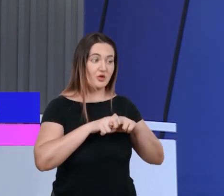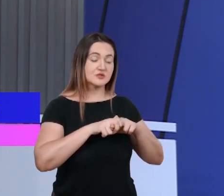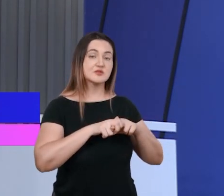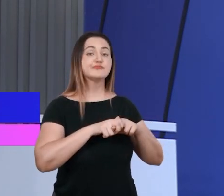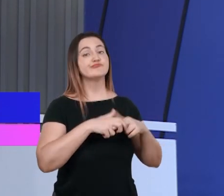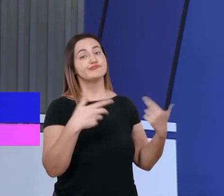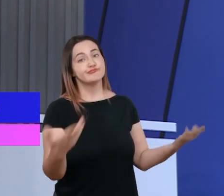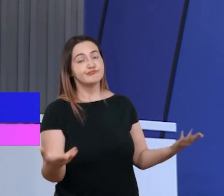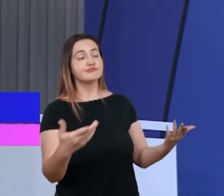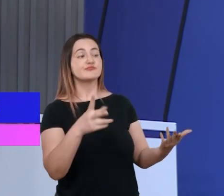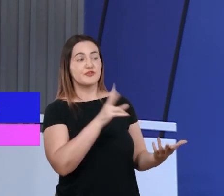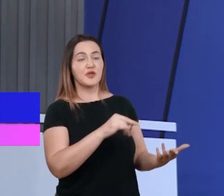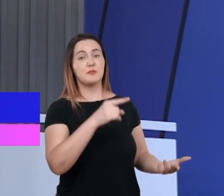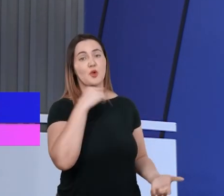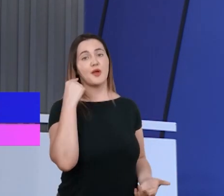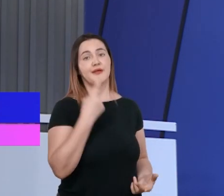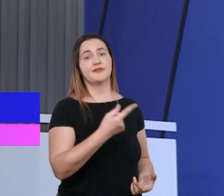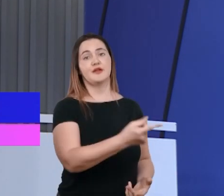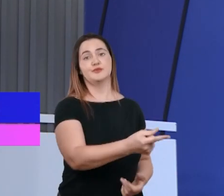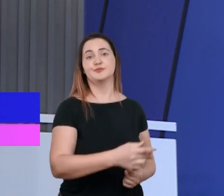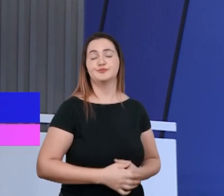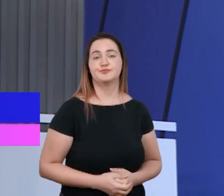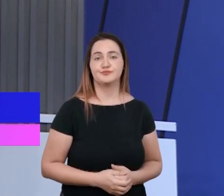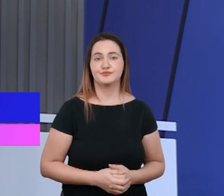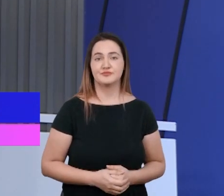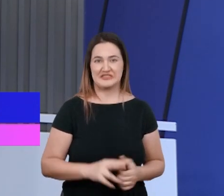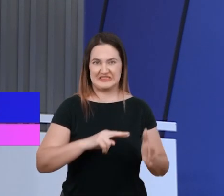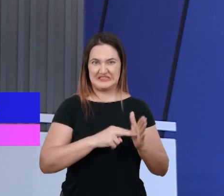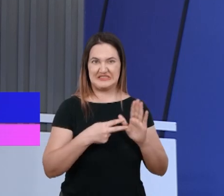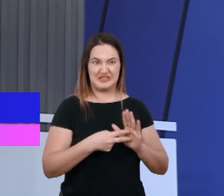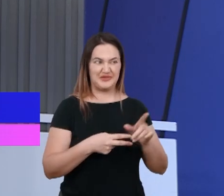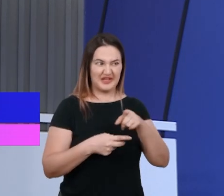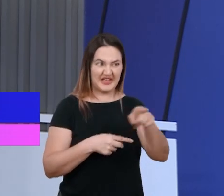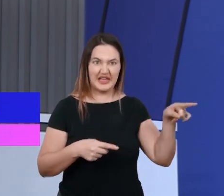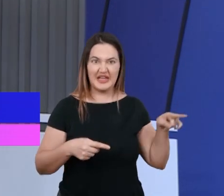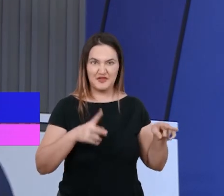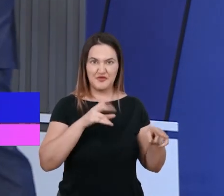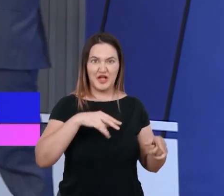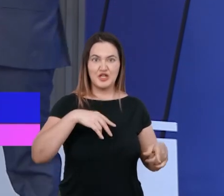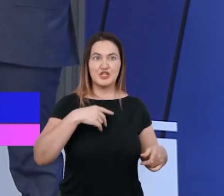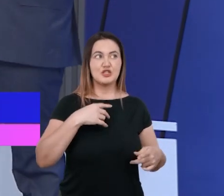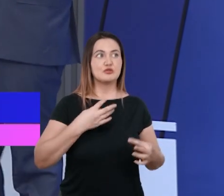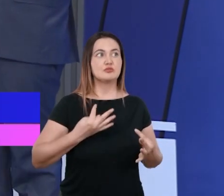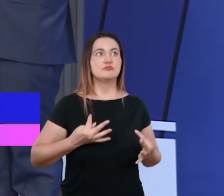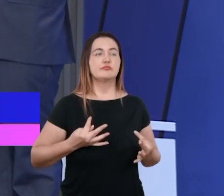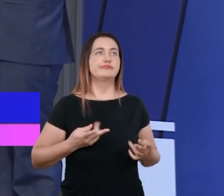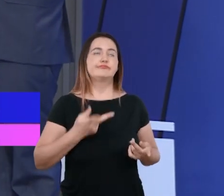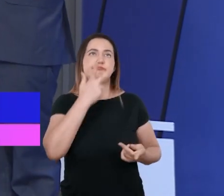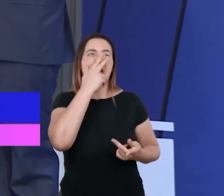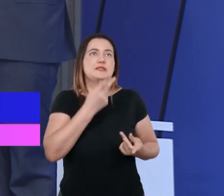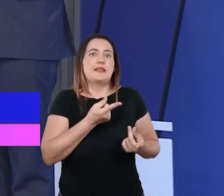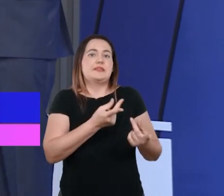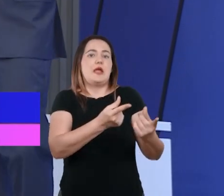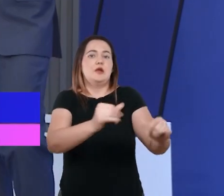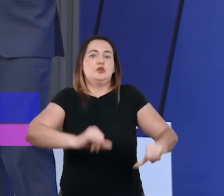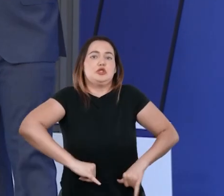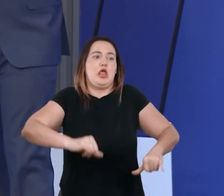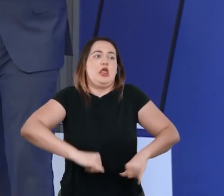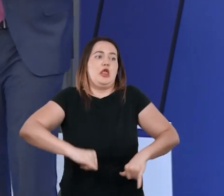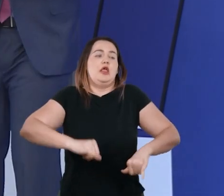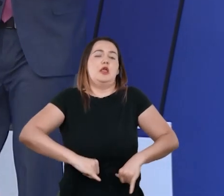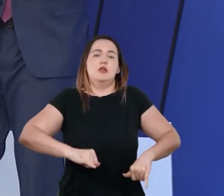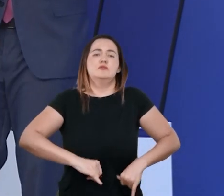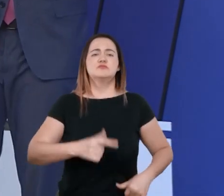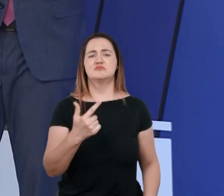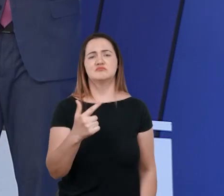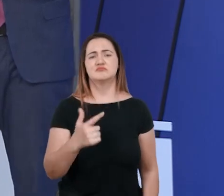os ímpios que não poderá ser desfeito, porque é um castigo eterno. Mas não significa que os ímpios estarão sendo castigados por